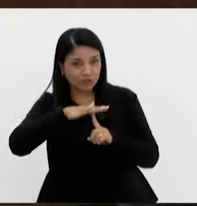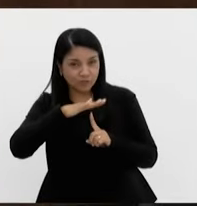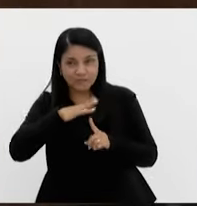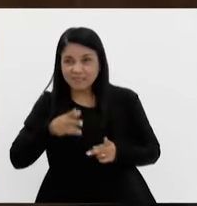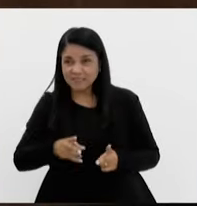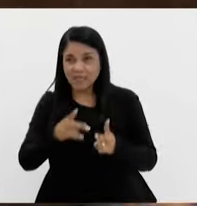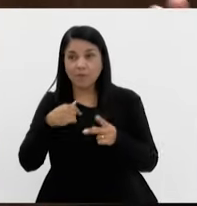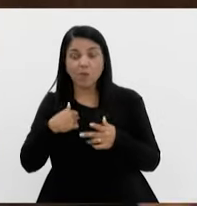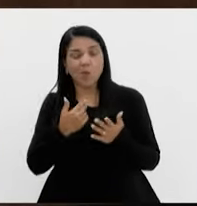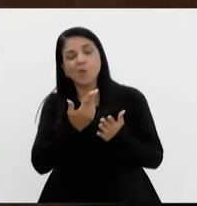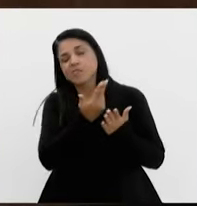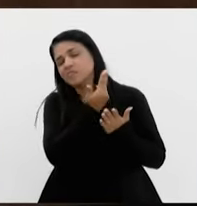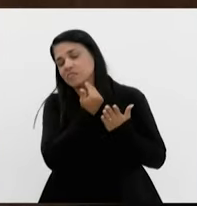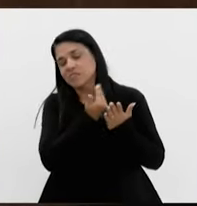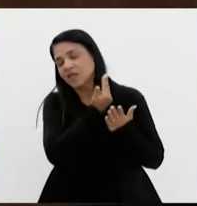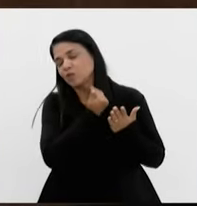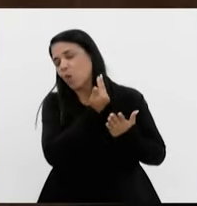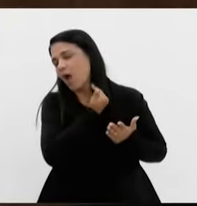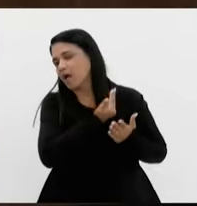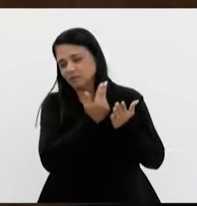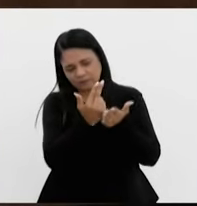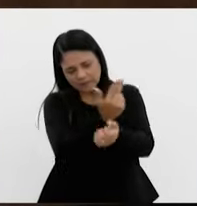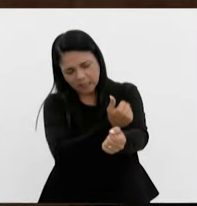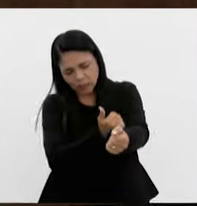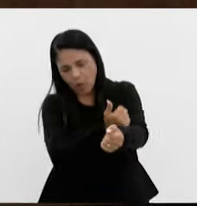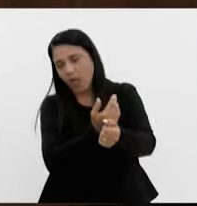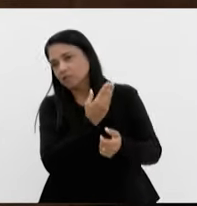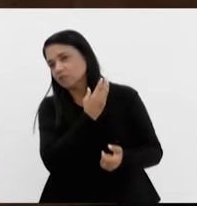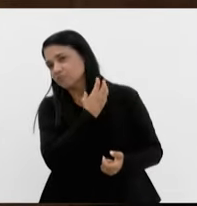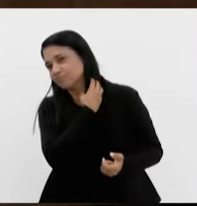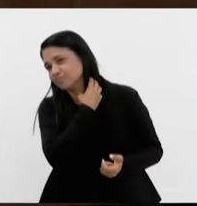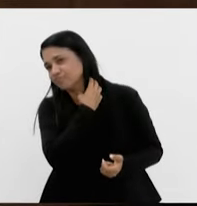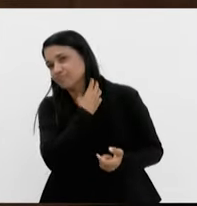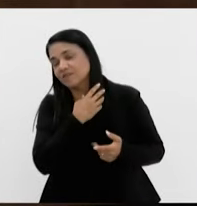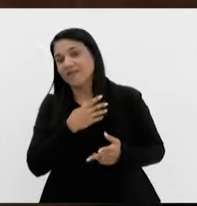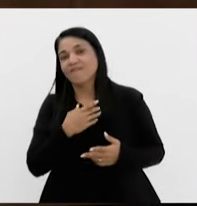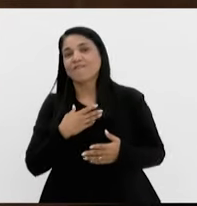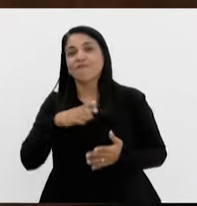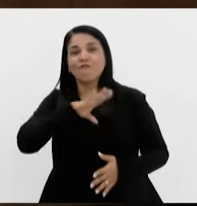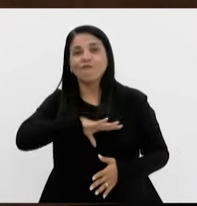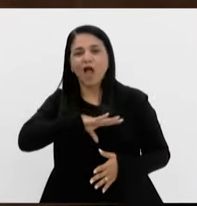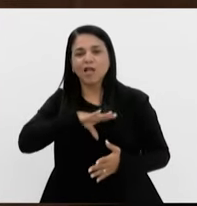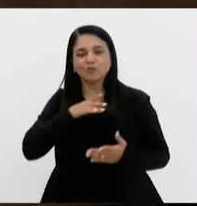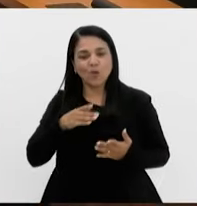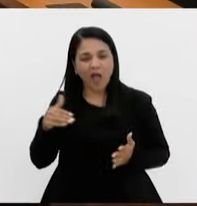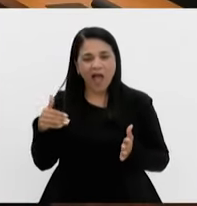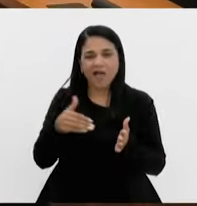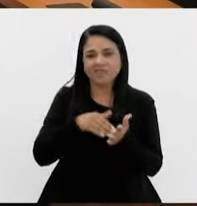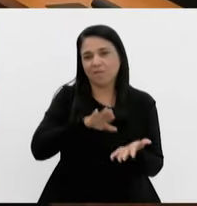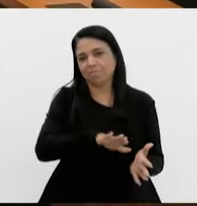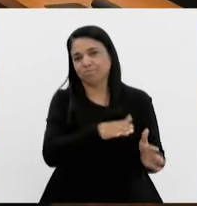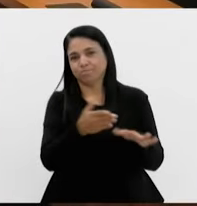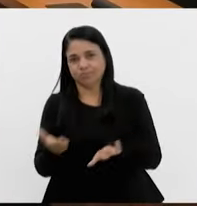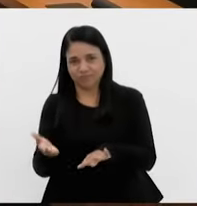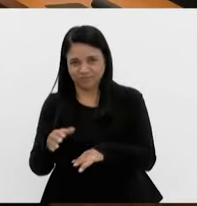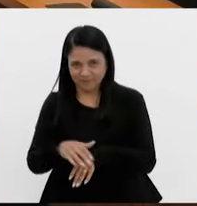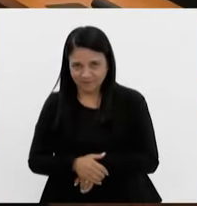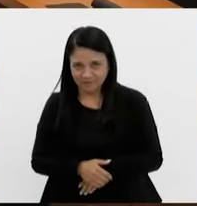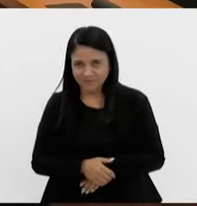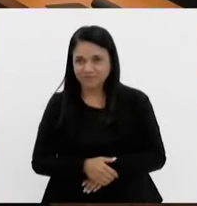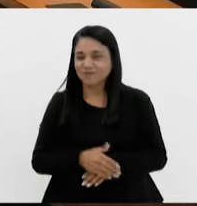tatuado no meu pescoço O Vasco está no meu coração o Vasco até morrer não é isso parabén Deputado pel pelo